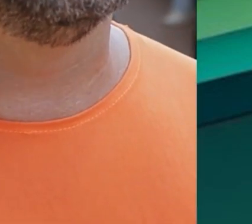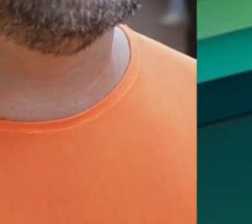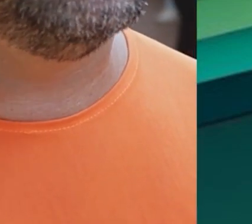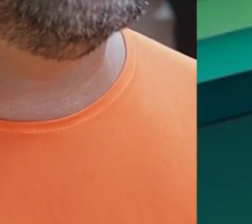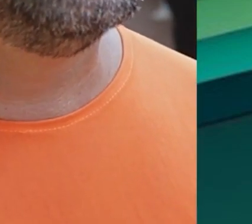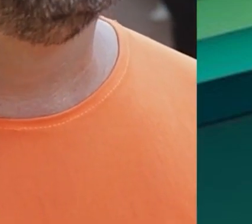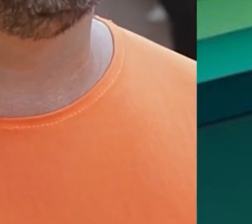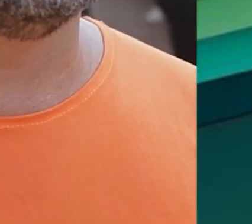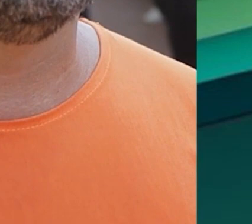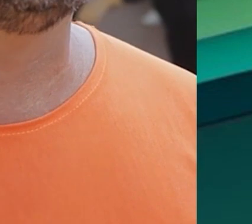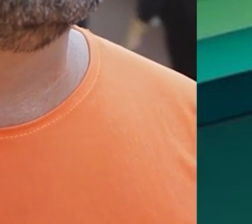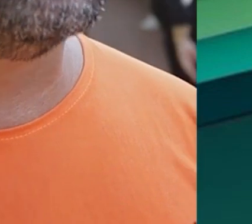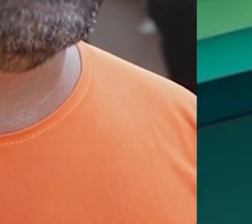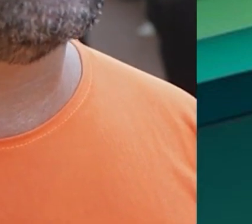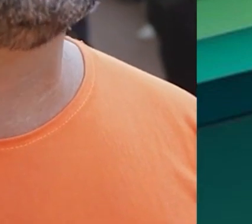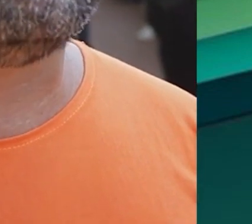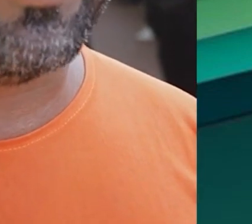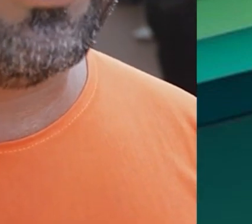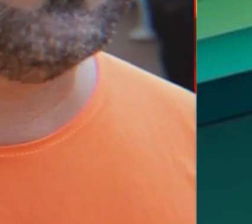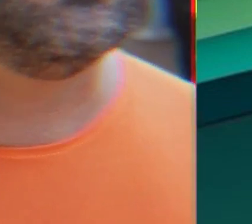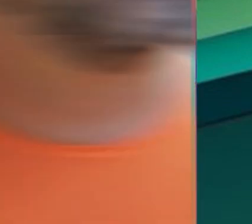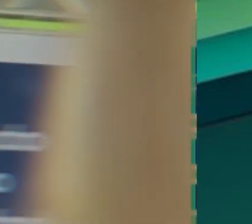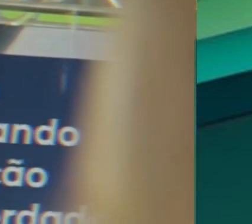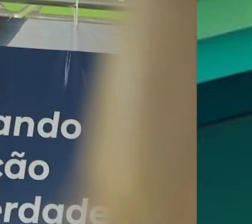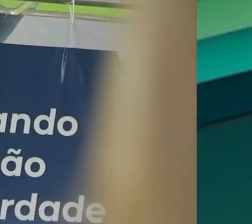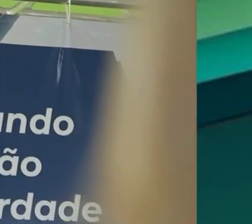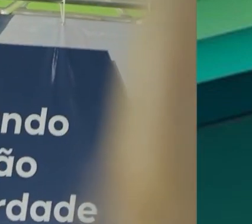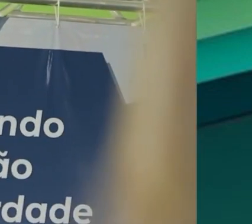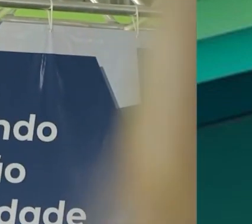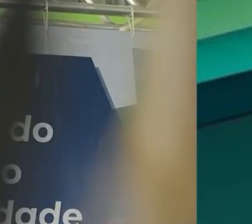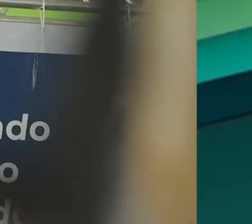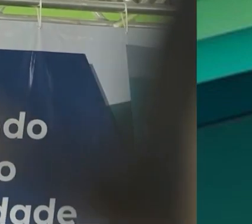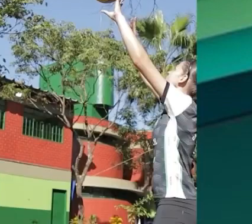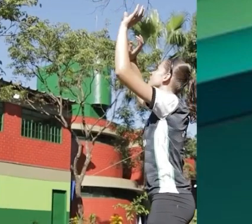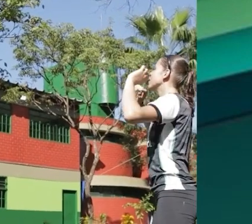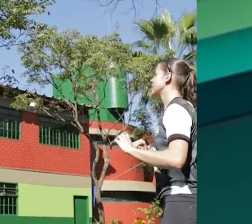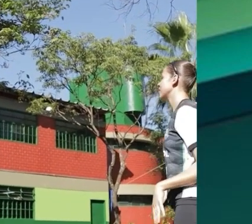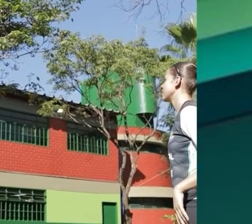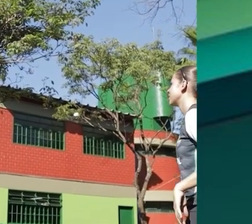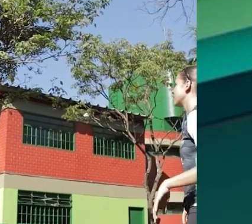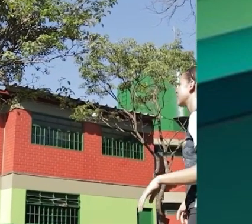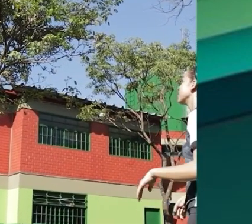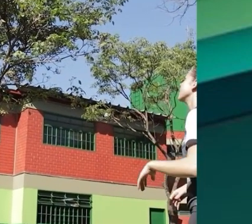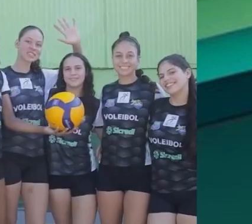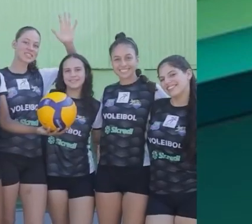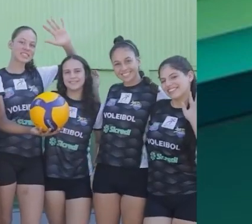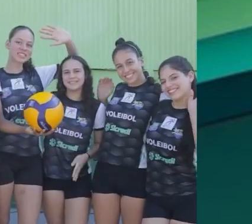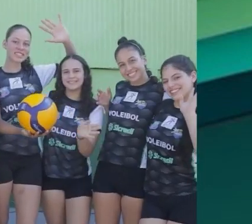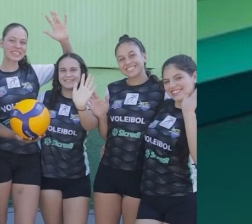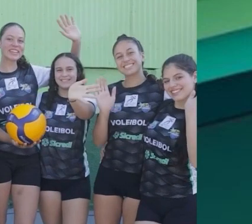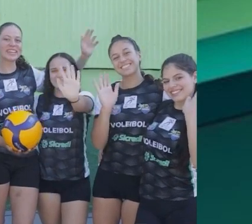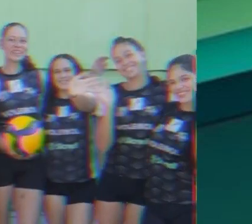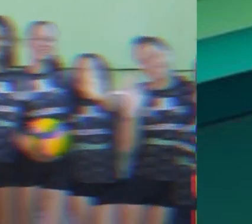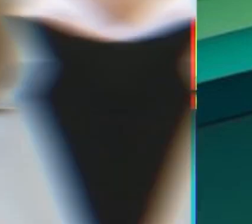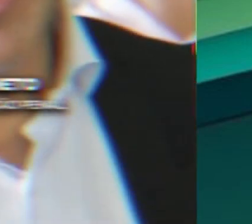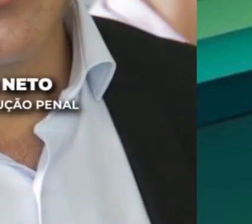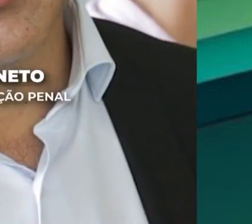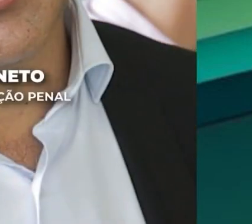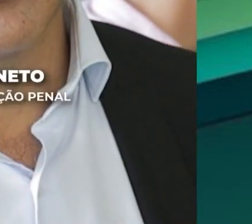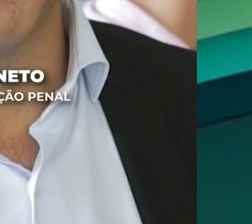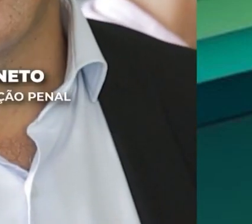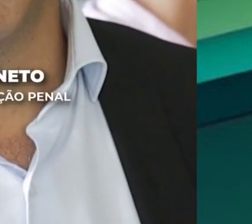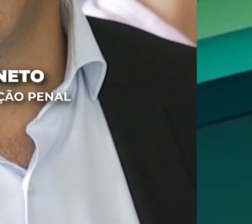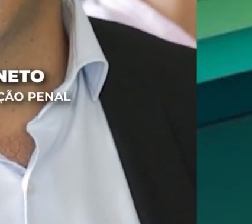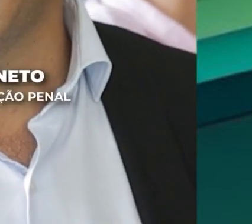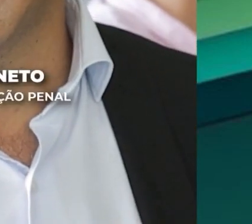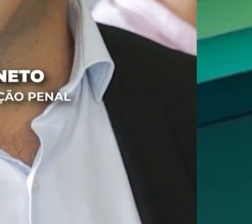estar vindo aqui, fazer a nossa mão de obra, a nossa parte, o pessoal que precisa do esporte. A gente se sente muito honrado. O trabalho